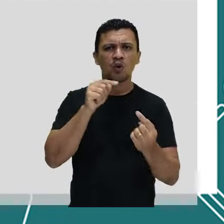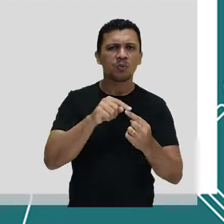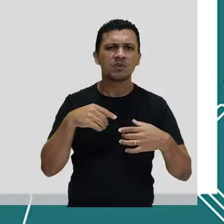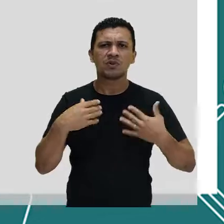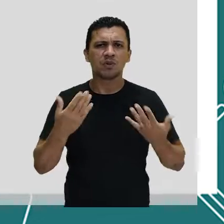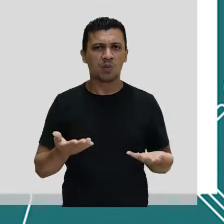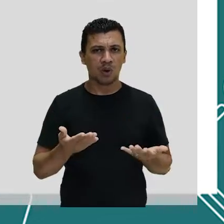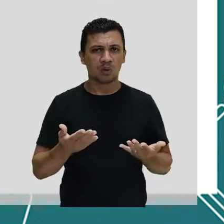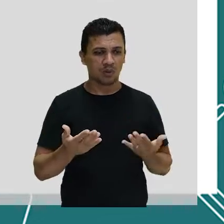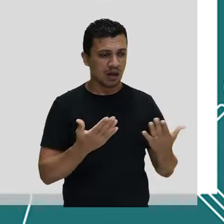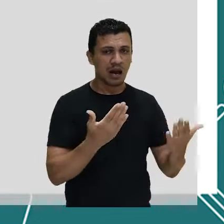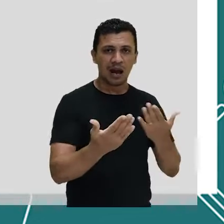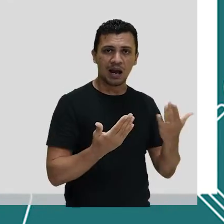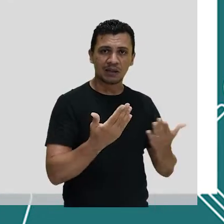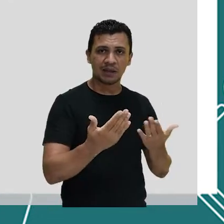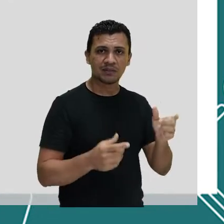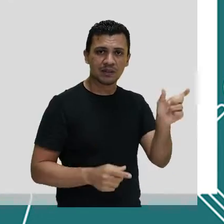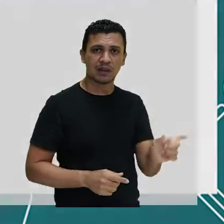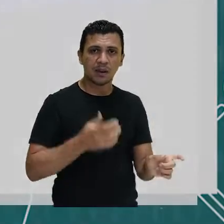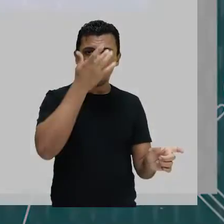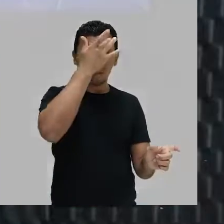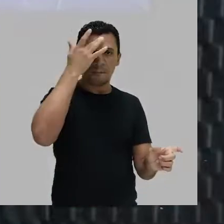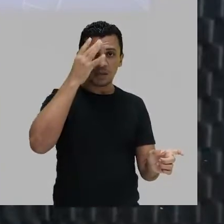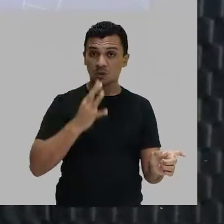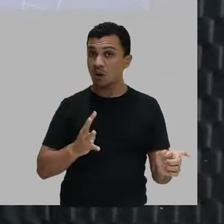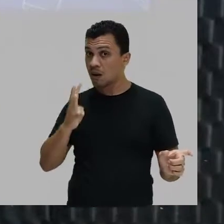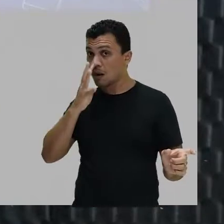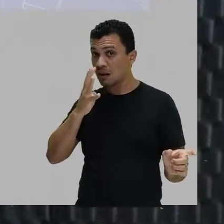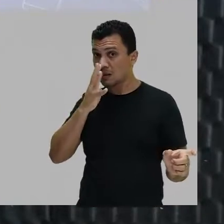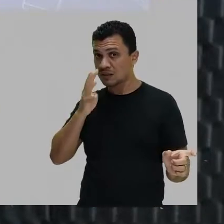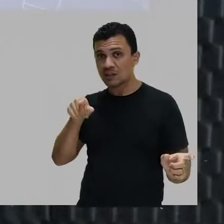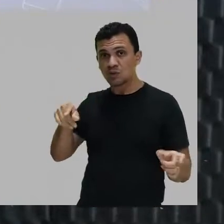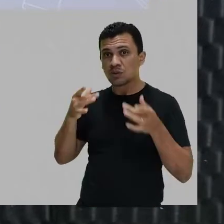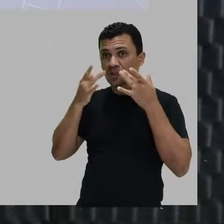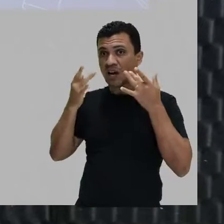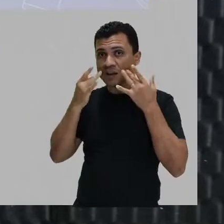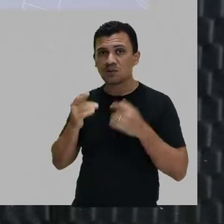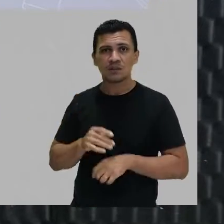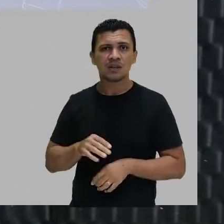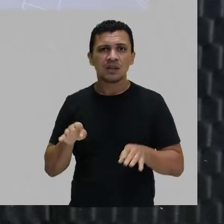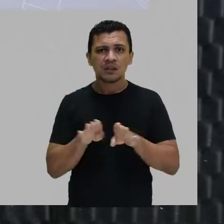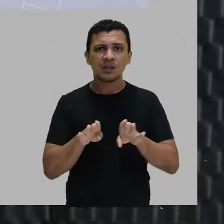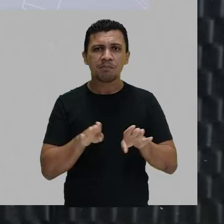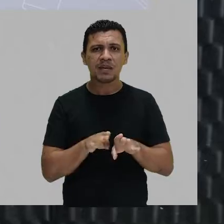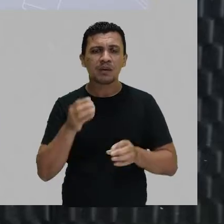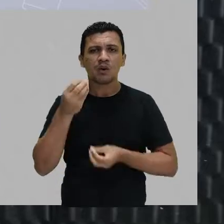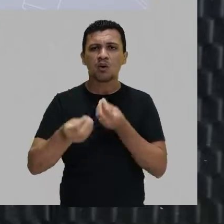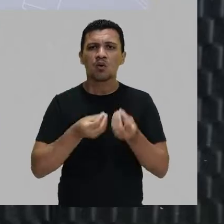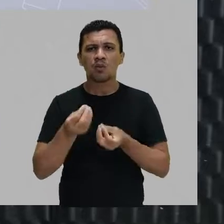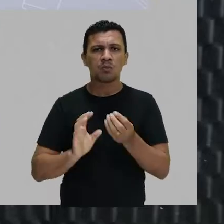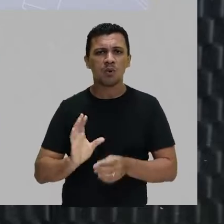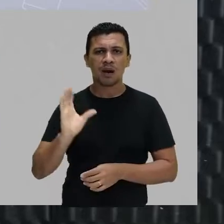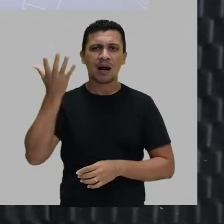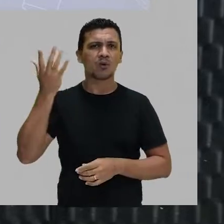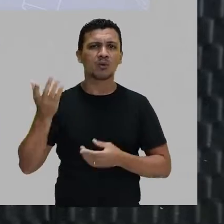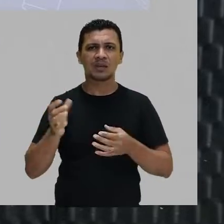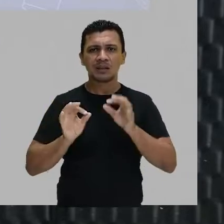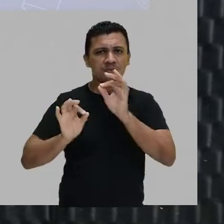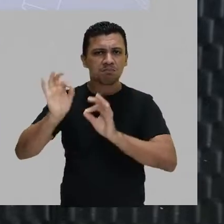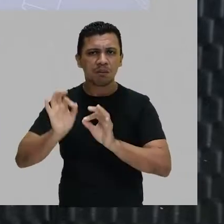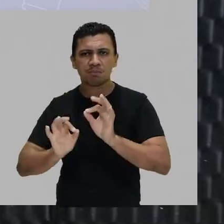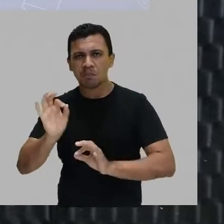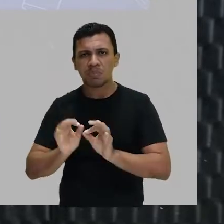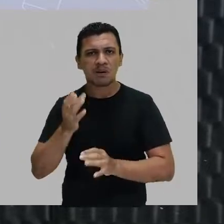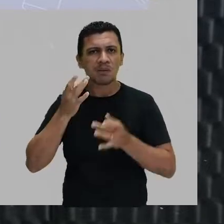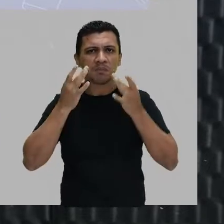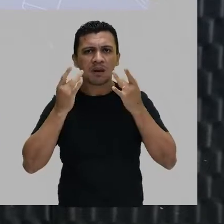a ótica do espectador, como a plateia vê, ela tem o objetivo de entender a dramaturgia e a encenação. Professor, eu não estou entendendo